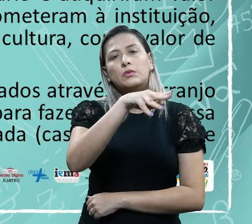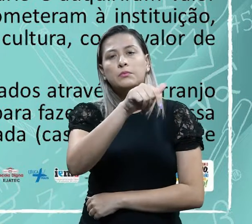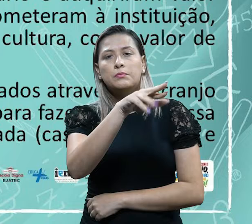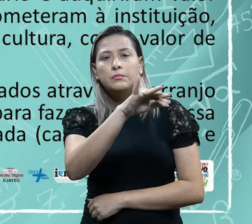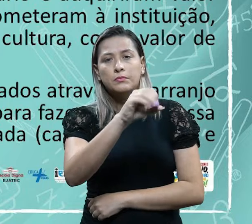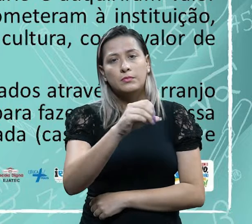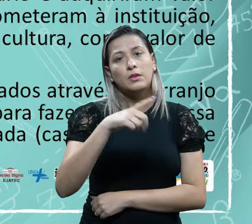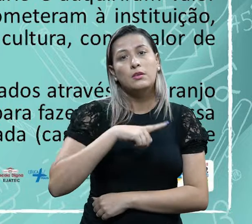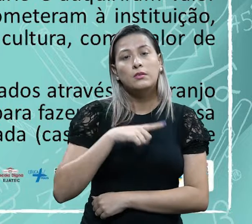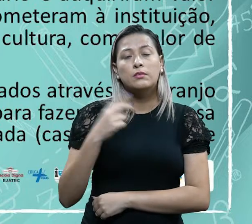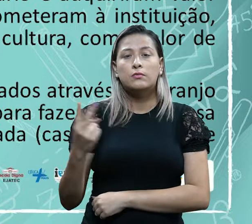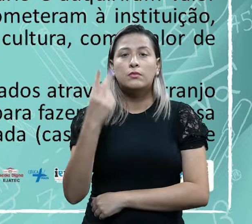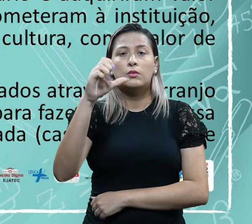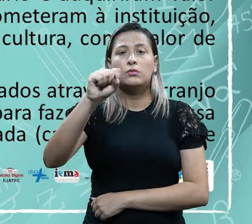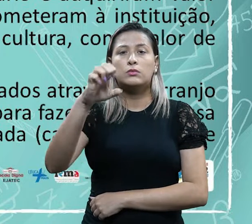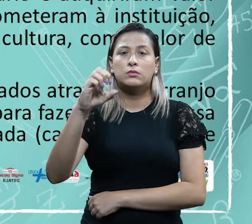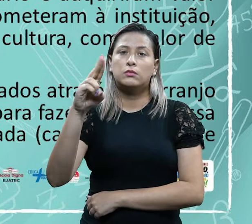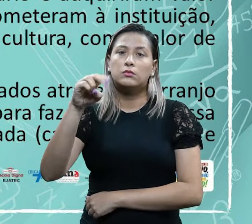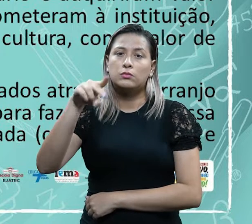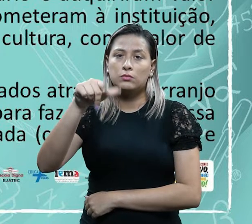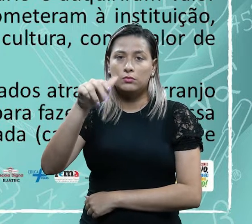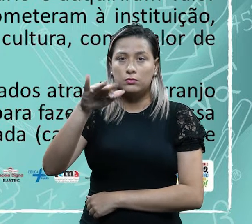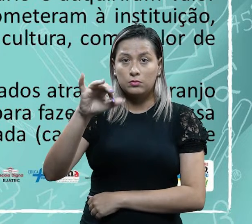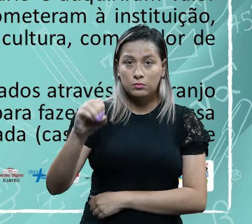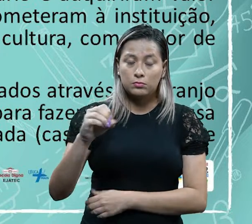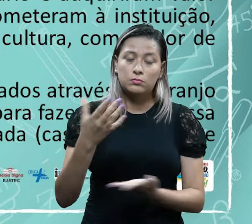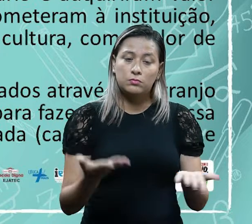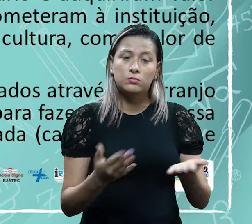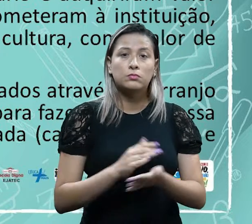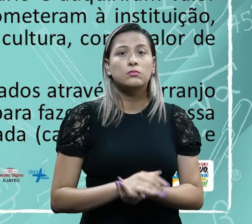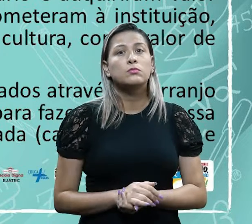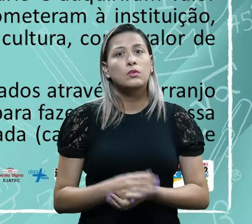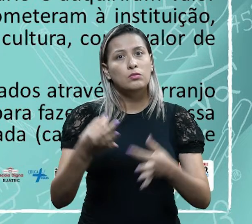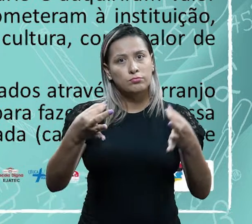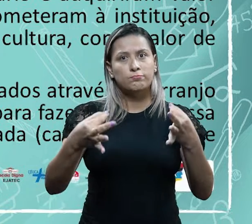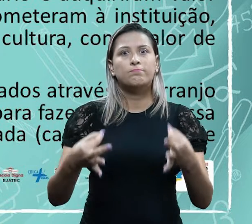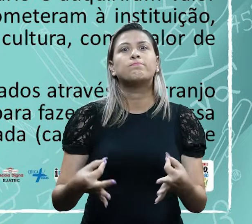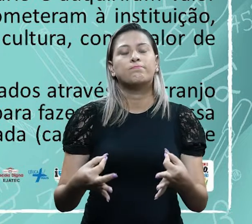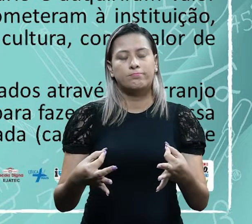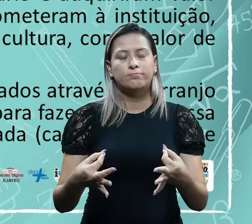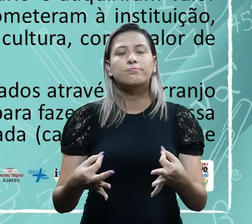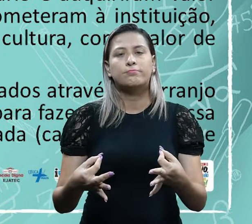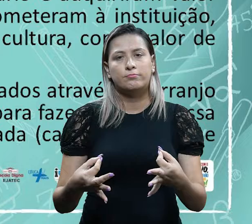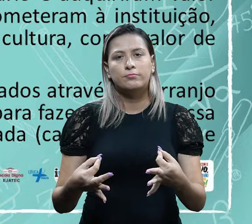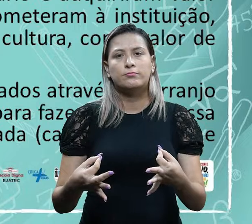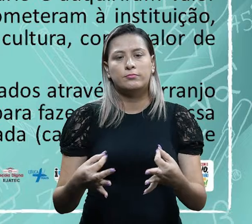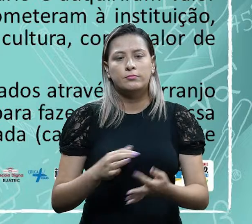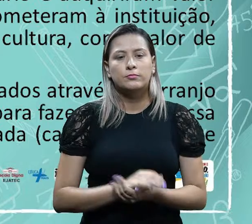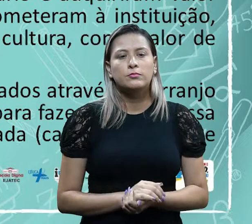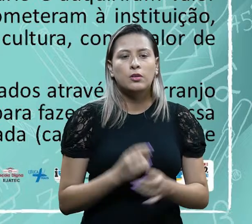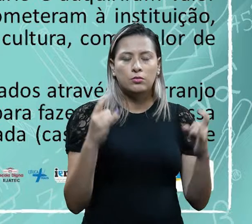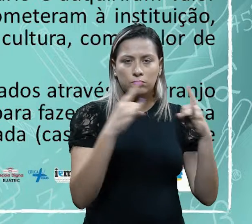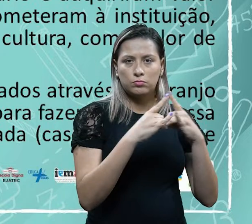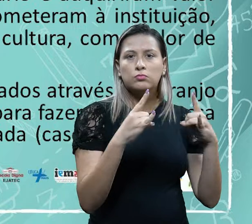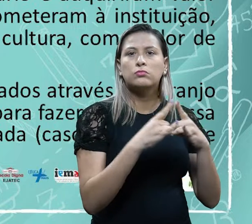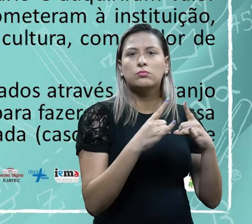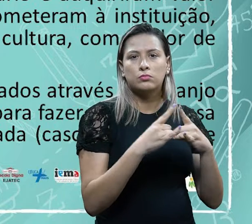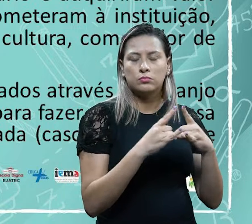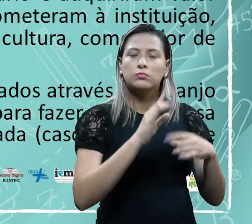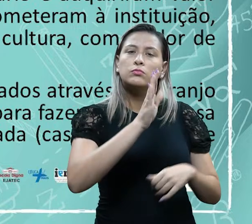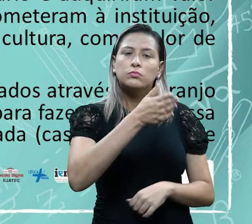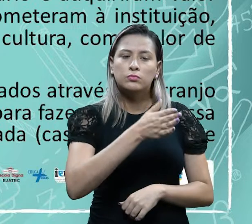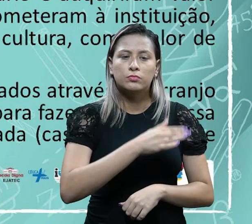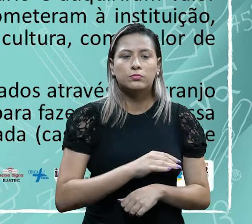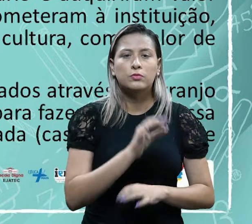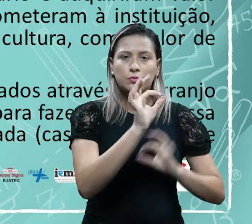e adquiriram um valor secundário. No popular, eles cumpriram de fato, né, o que prometeram, né, à instituição,